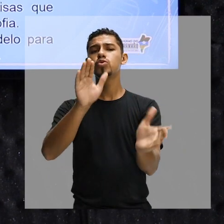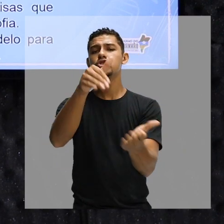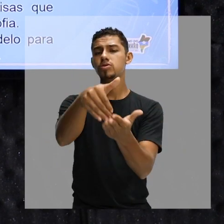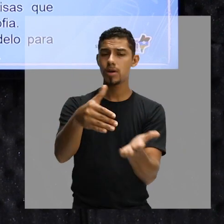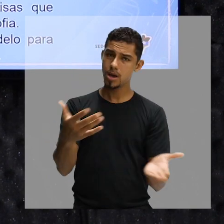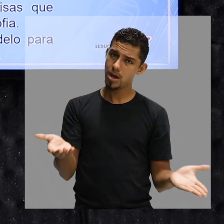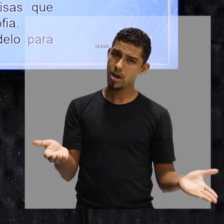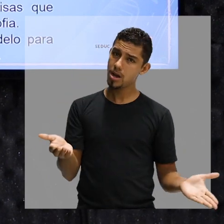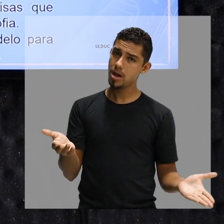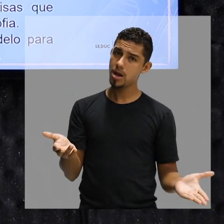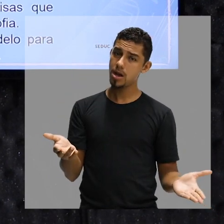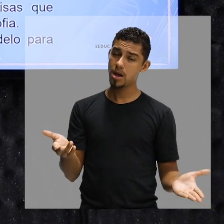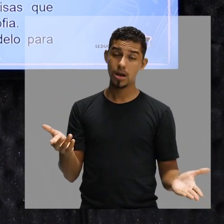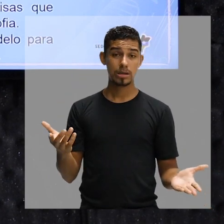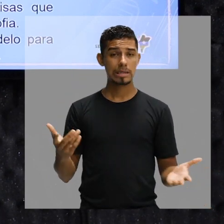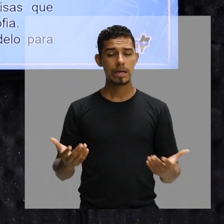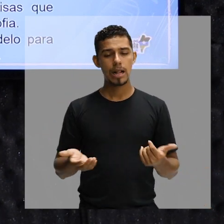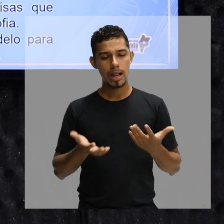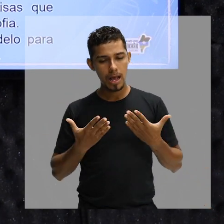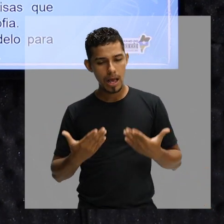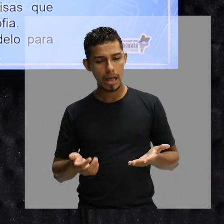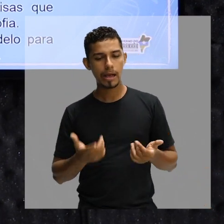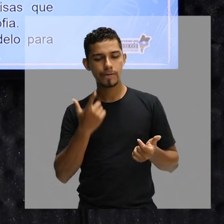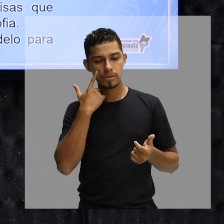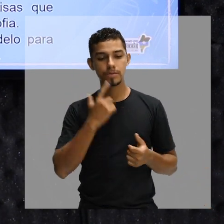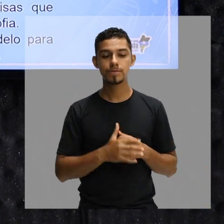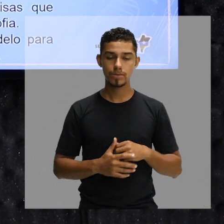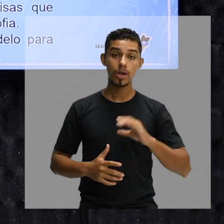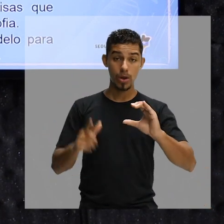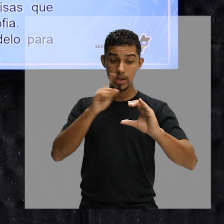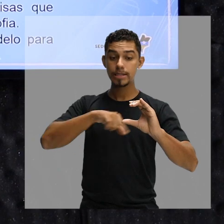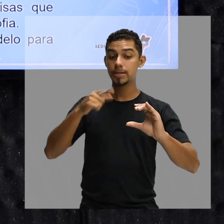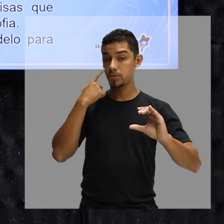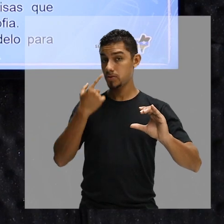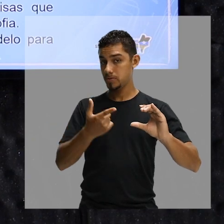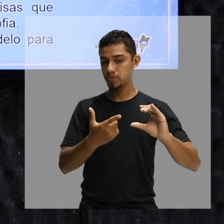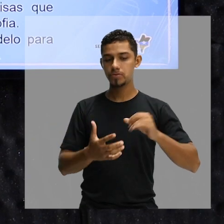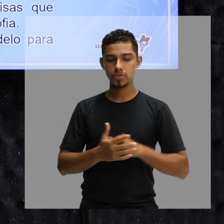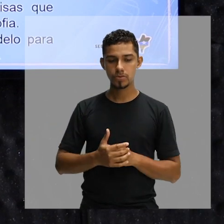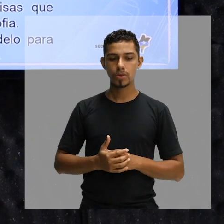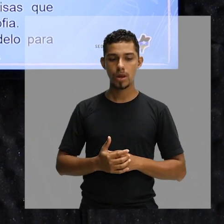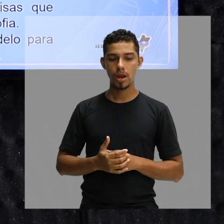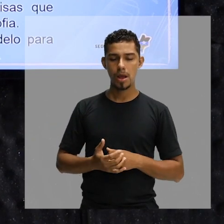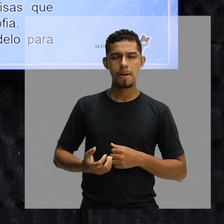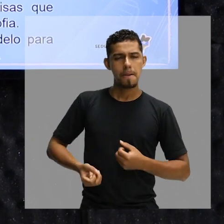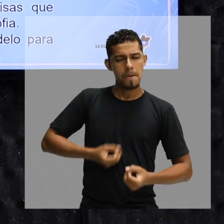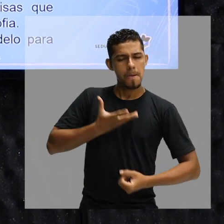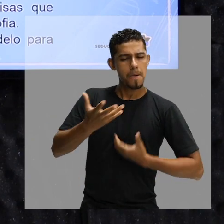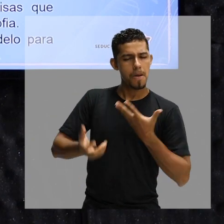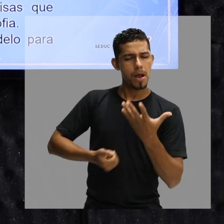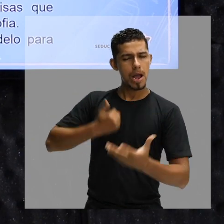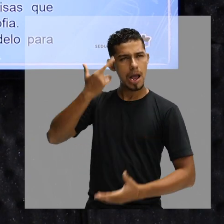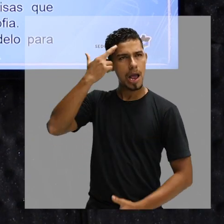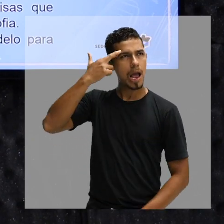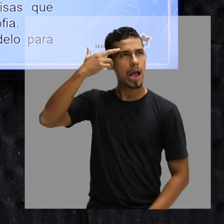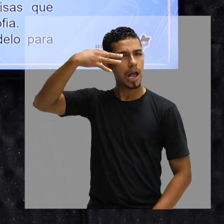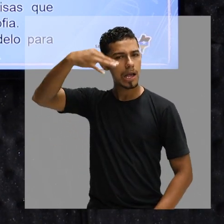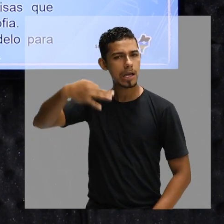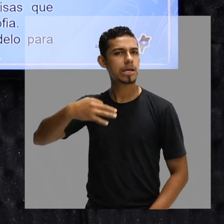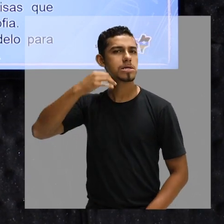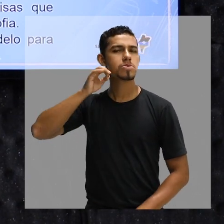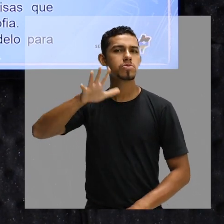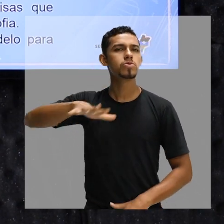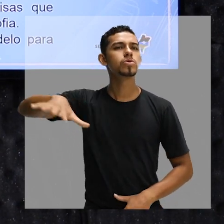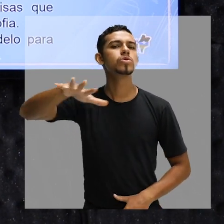mais leve, solta, mais importante até, olha. Ser a expressão da razão e servir de modelo para as outras